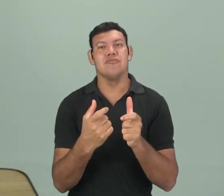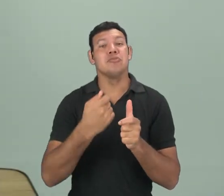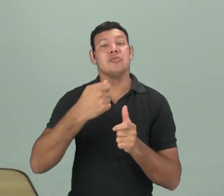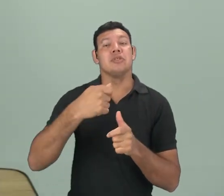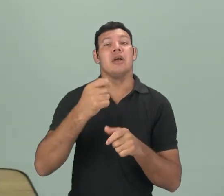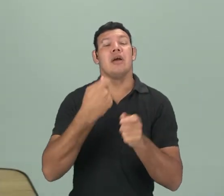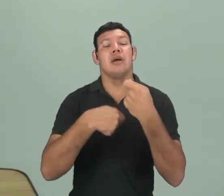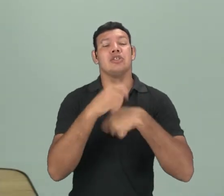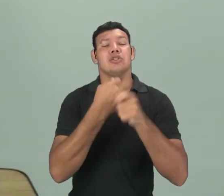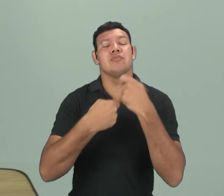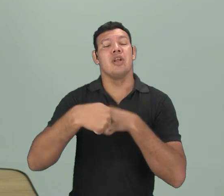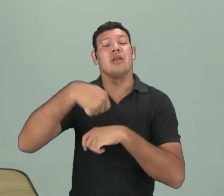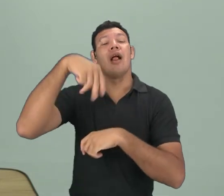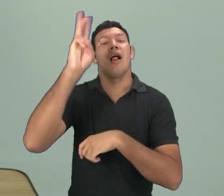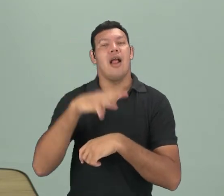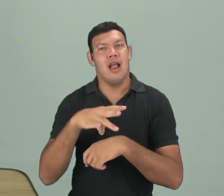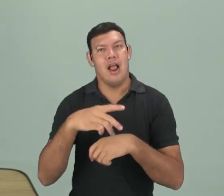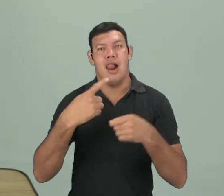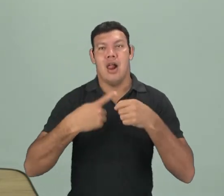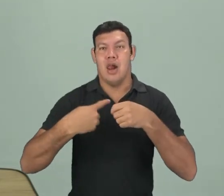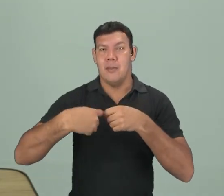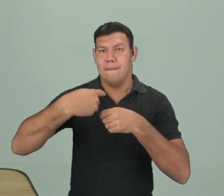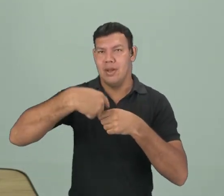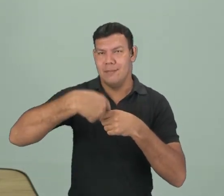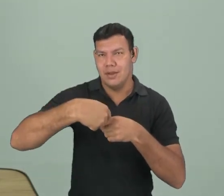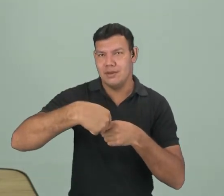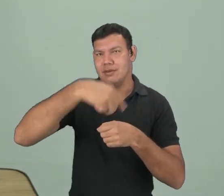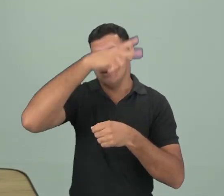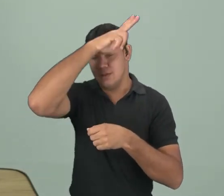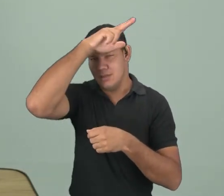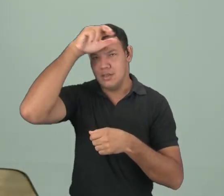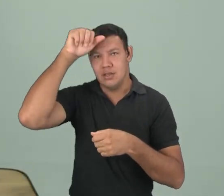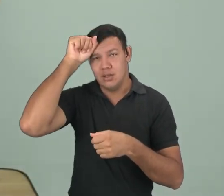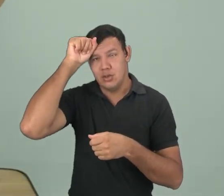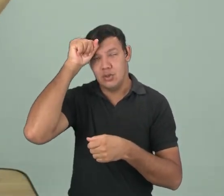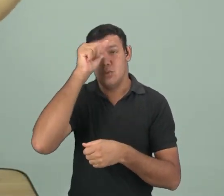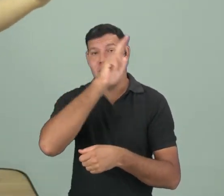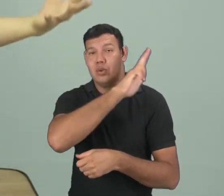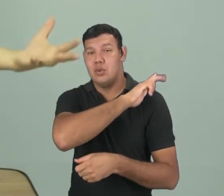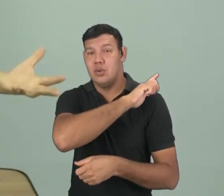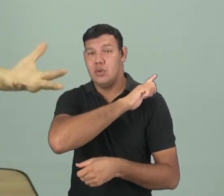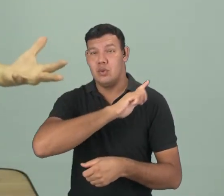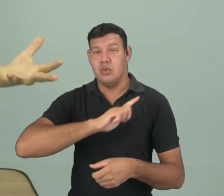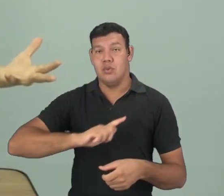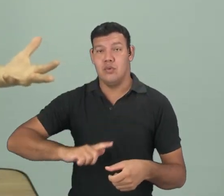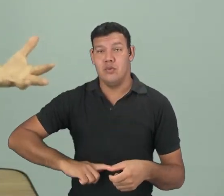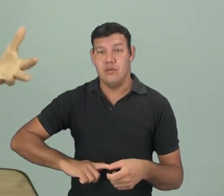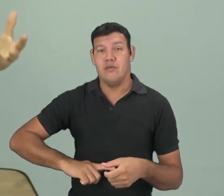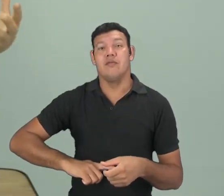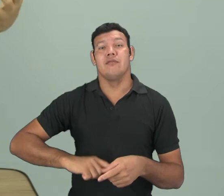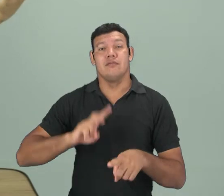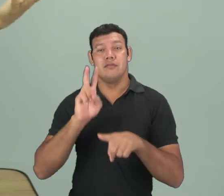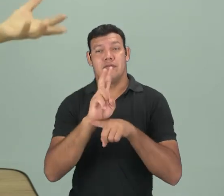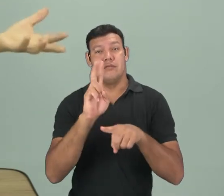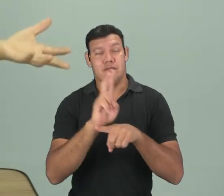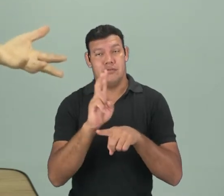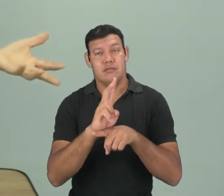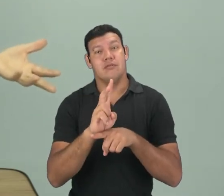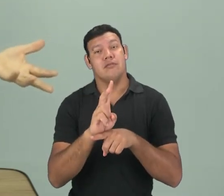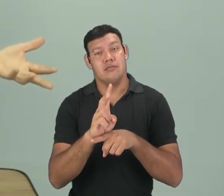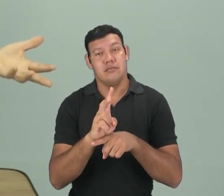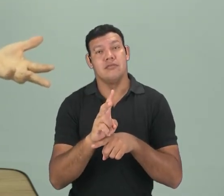cuida do município é o prefeito, quem cuida do estado é o governador, quem cuida do nosso país, que é o Brasil, é